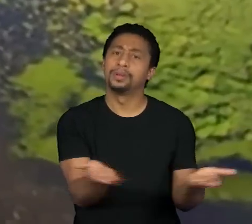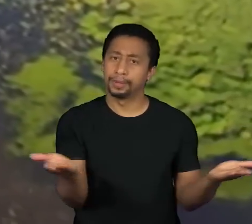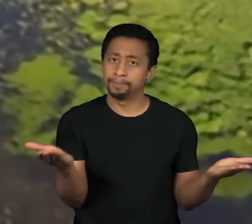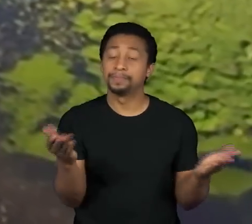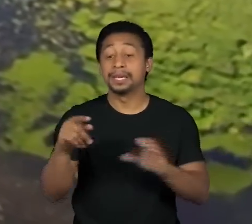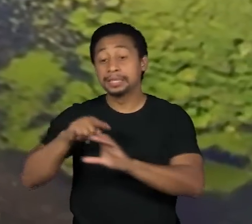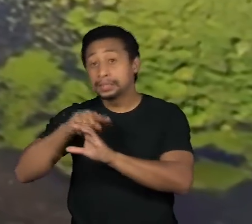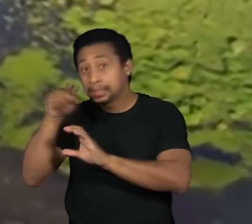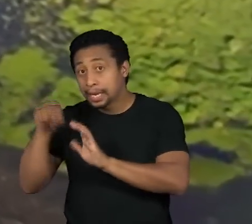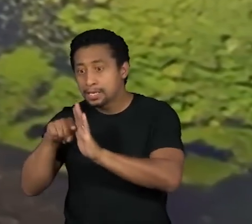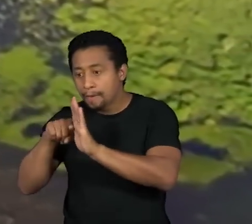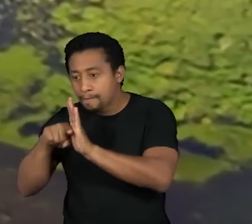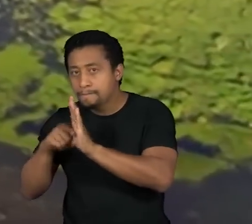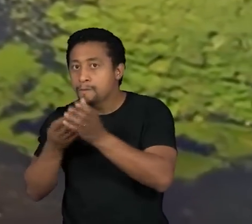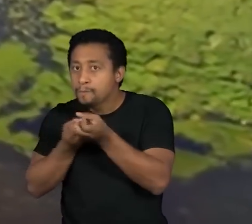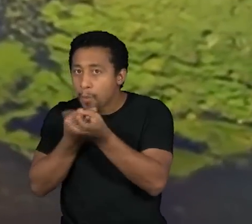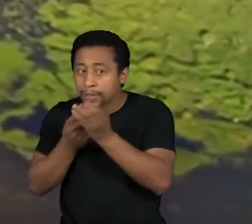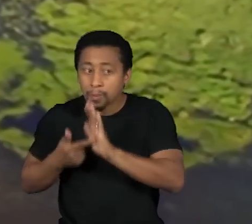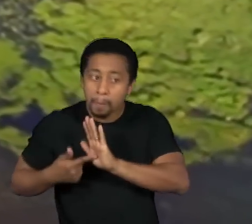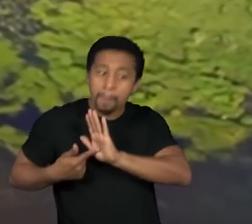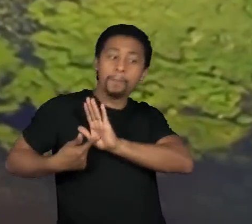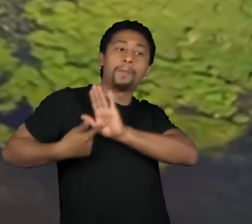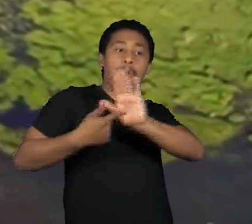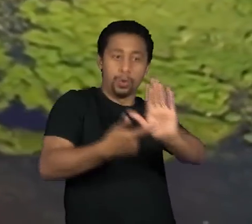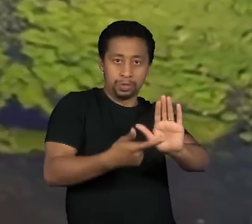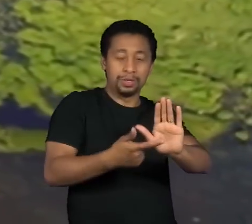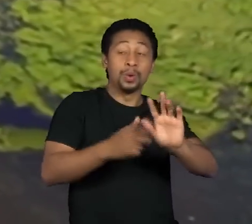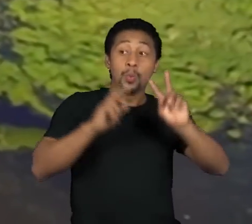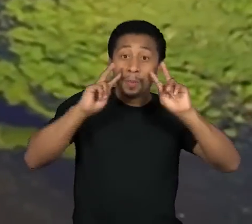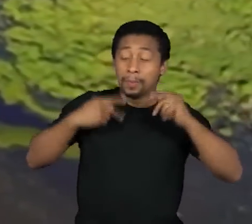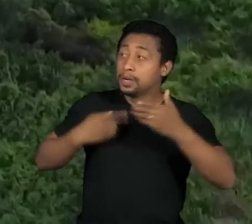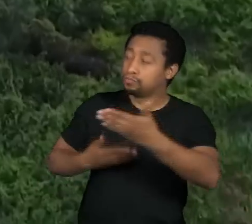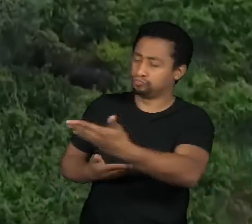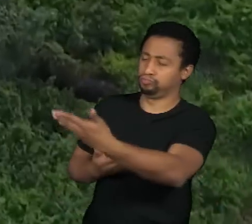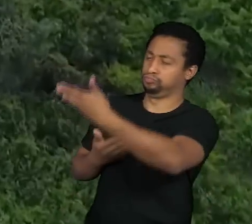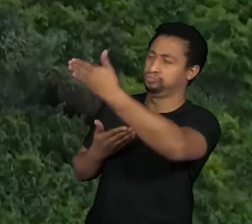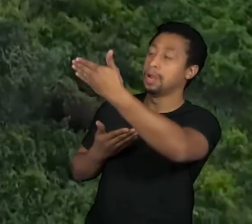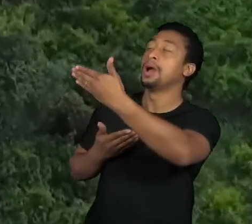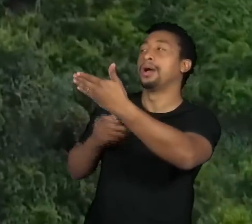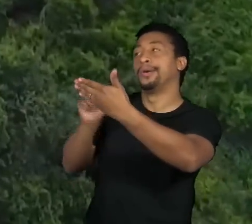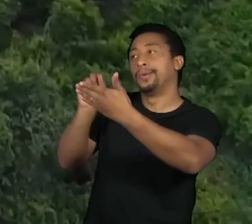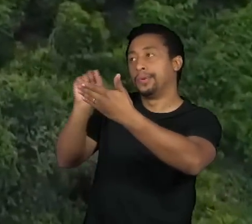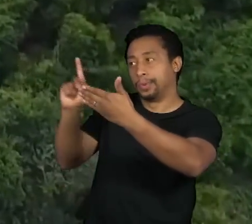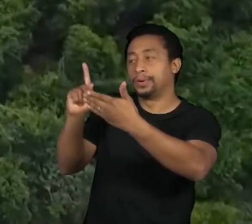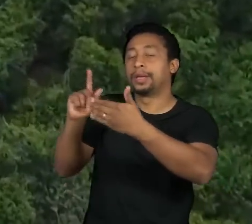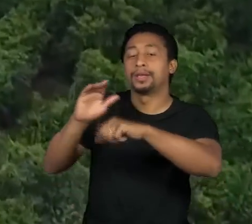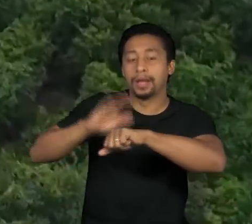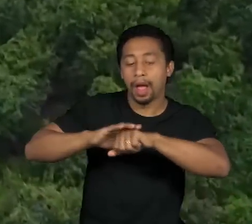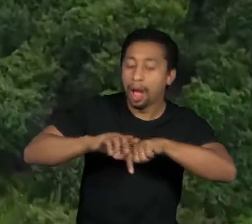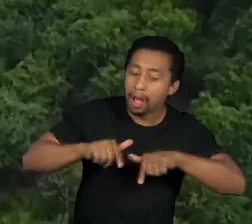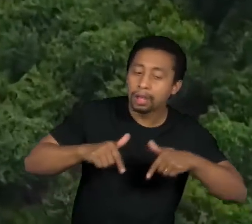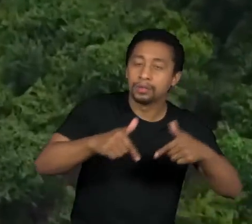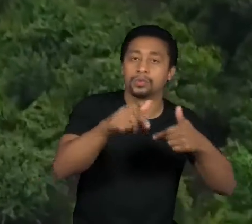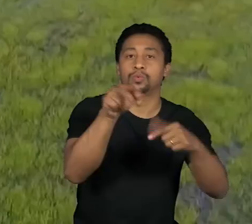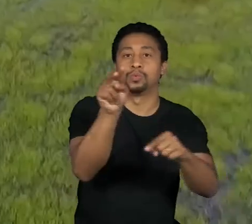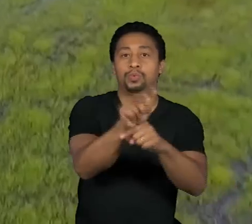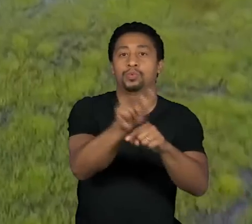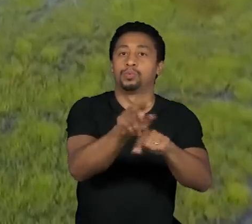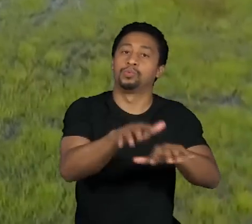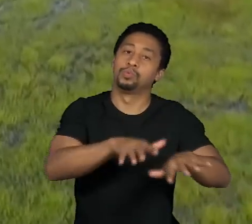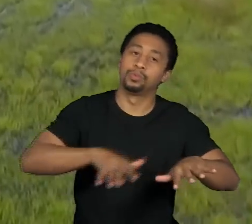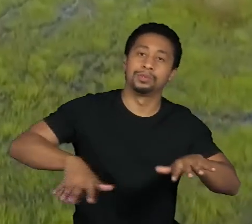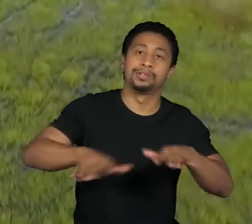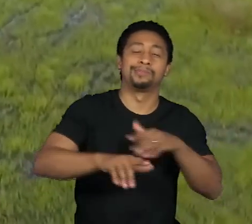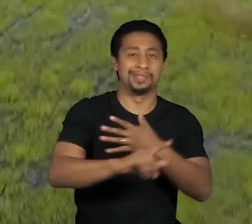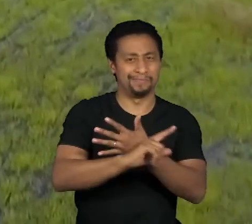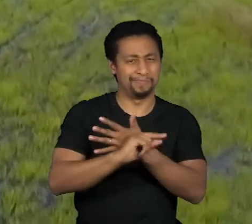a repensar a ocupação para que homem e natureza possam viver em equilíbrio em um dos ecossistemas mais